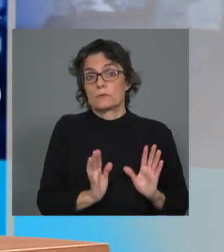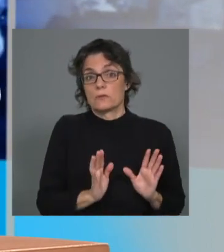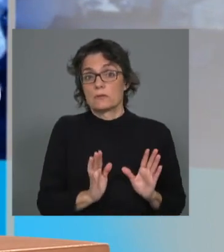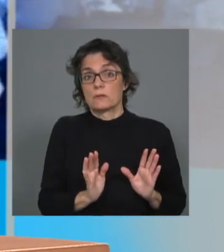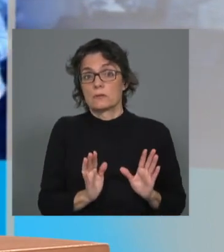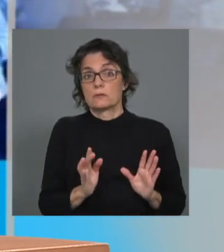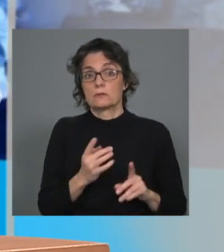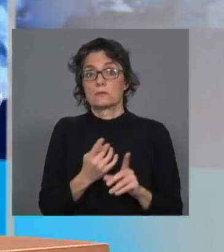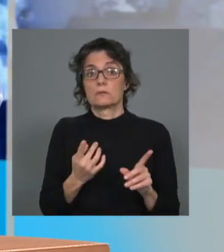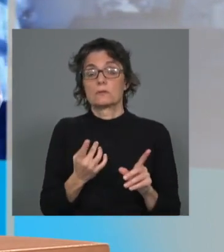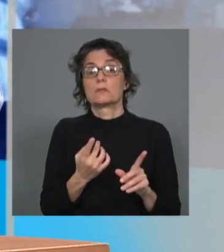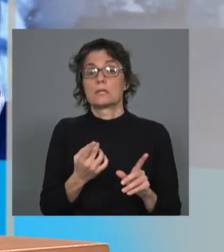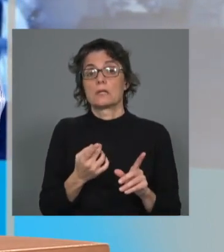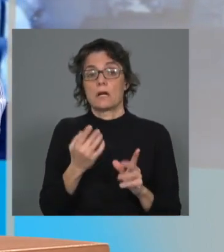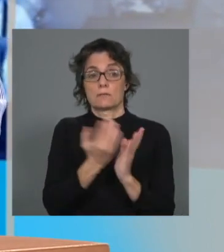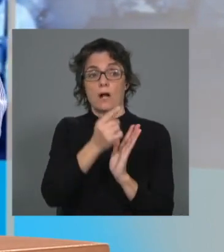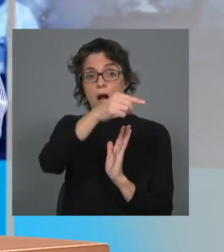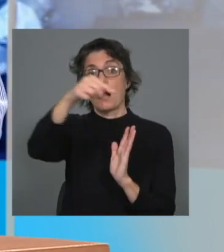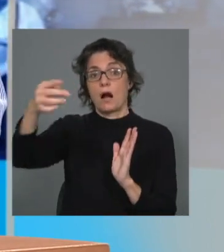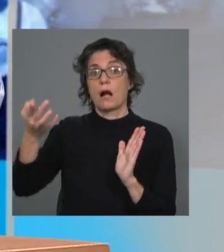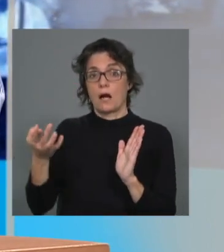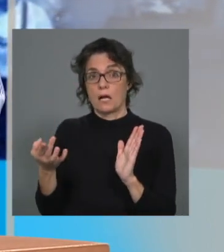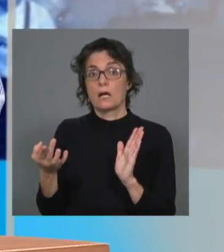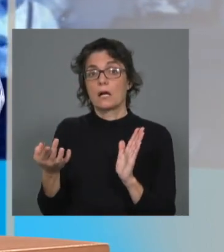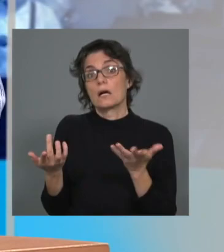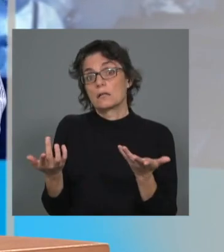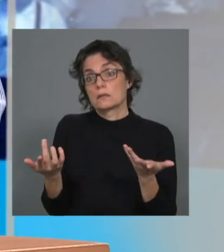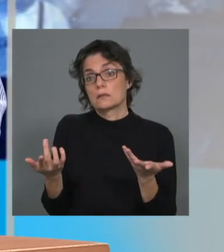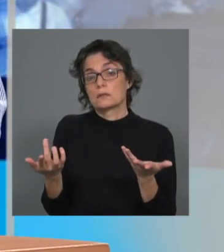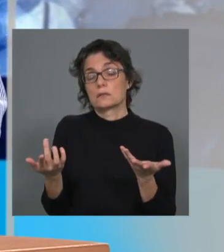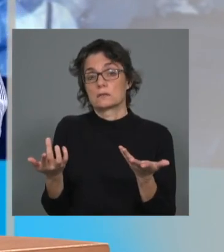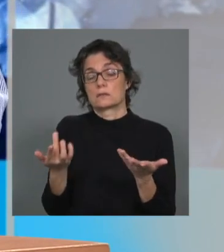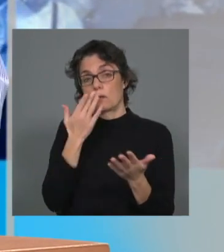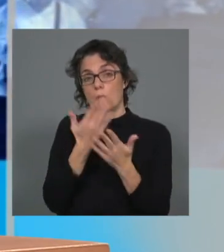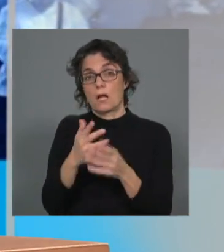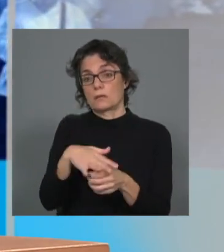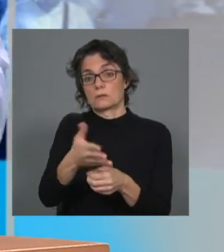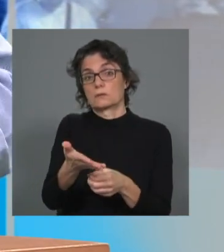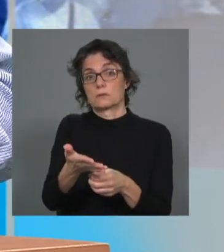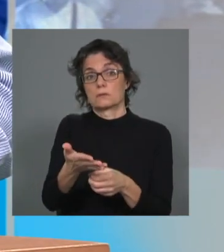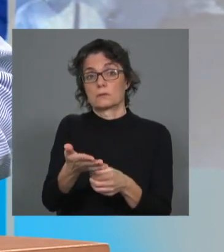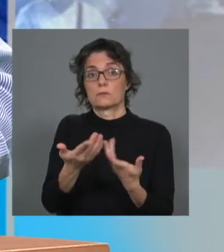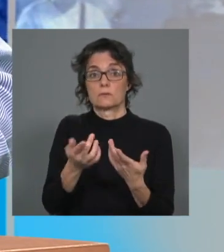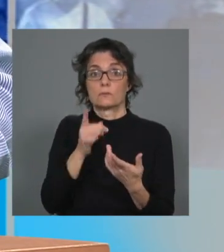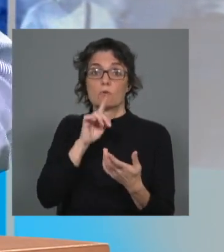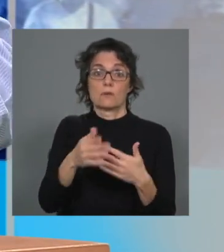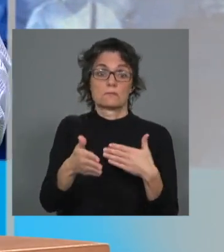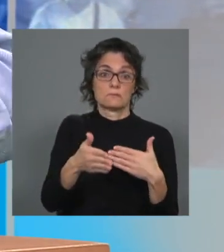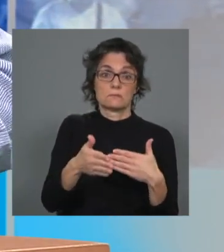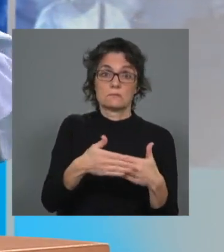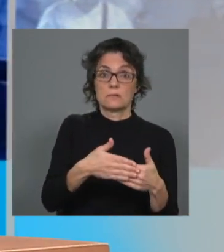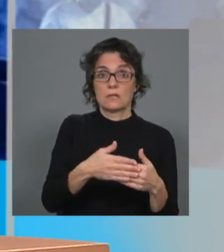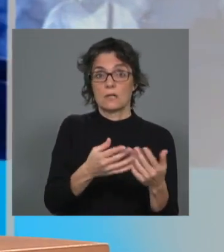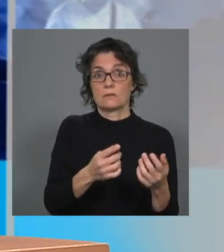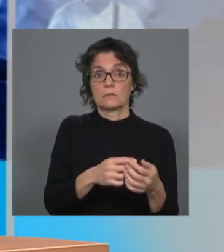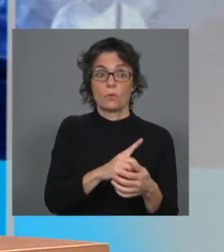e em muitos casos, de muitas escolas, acabaram por acontecer situações de ou encerramento de ciclos,